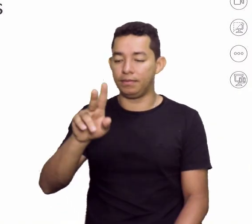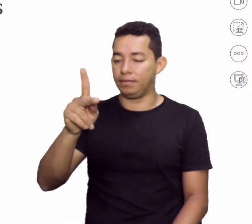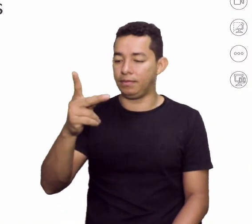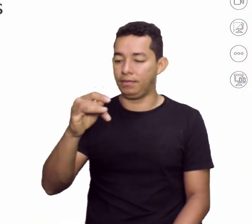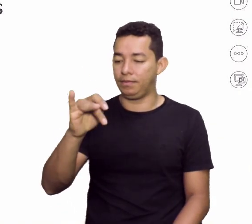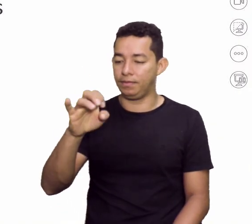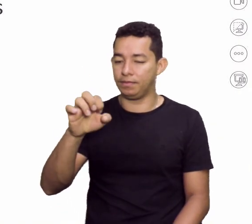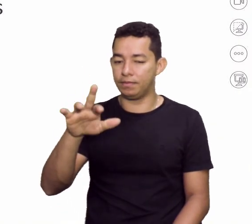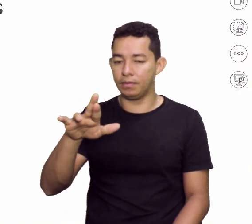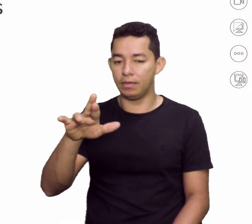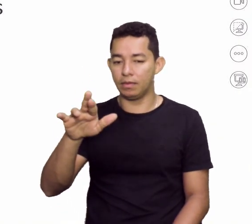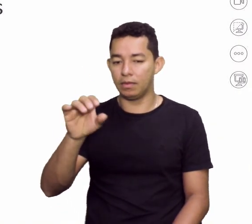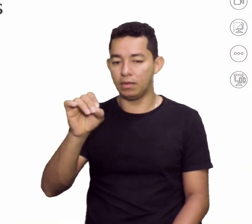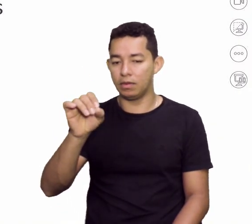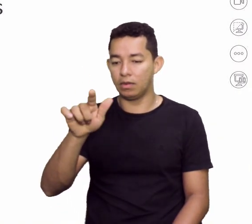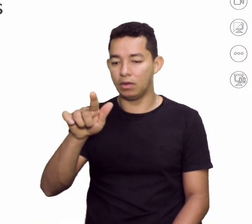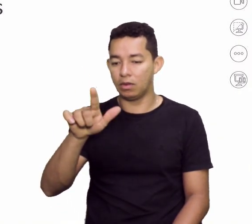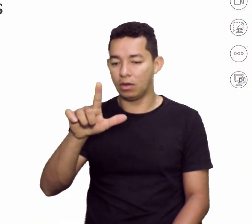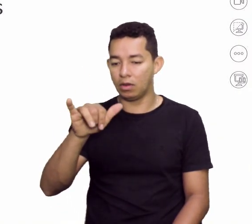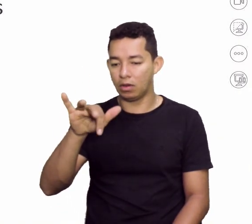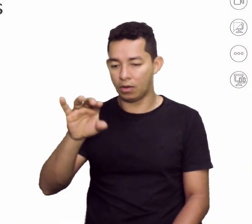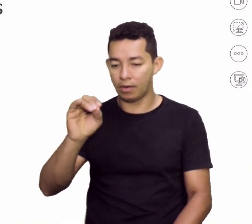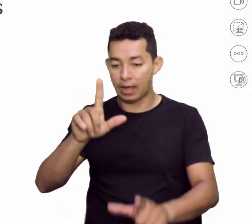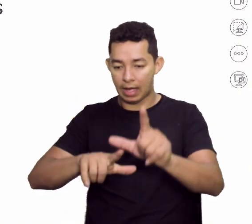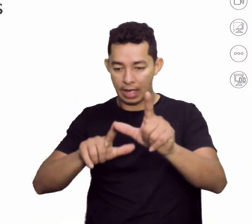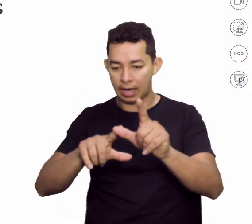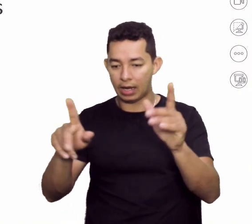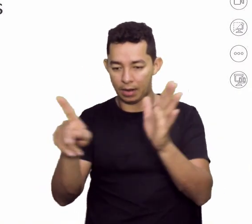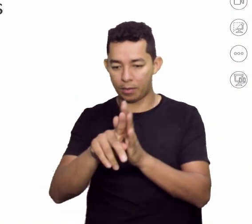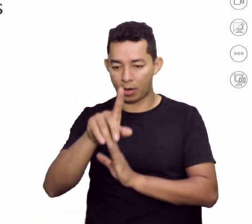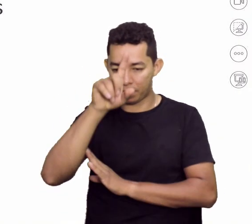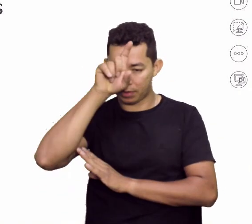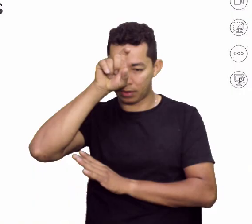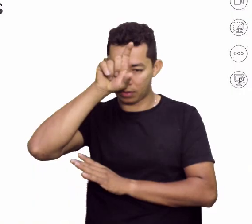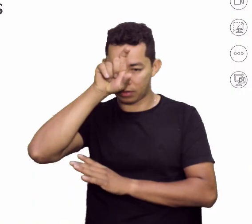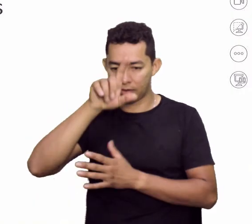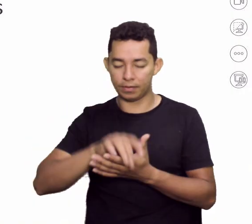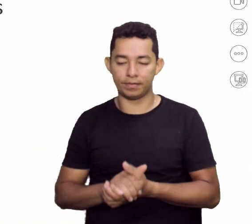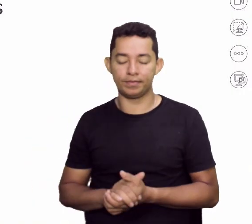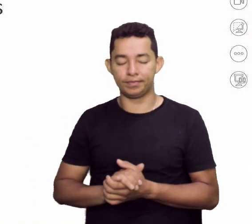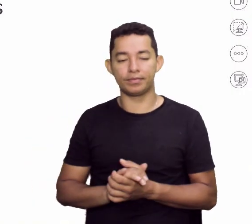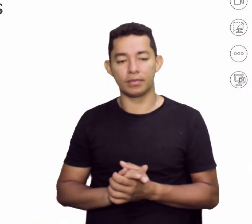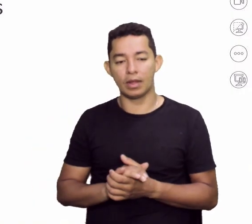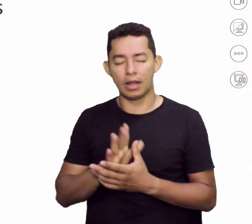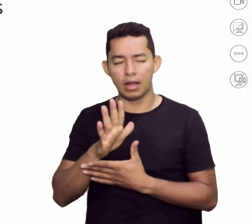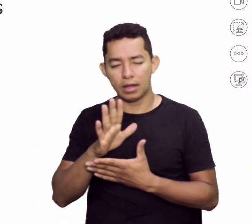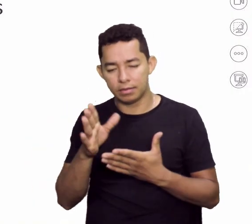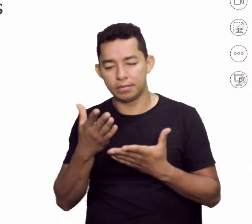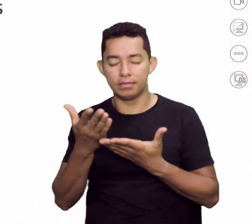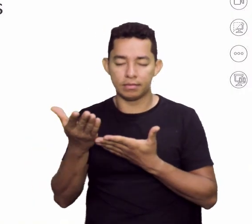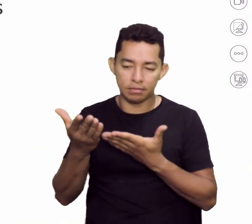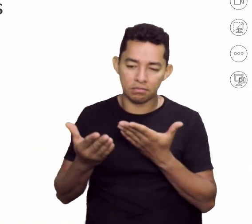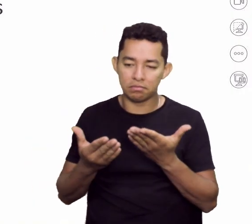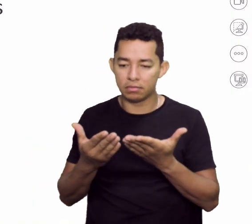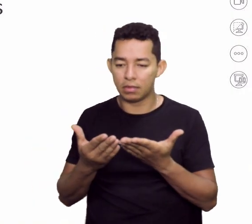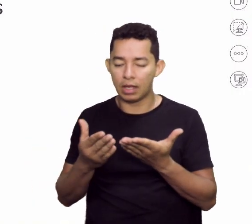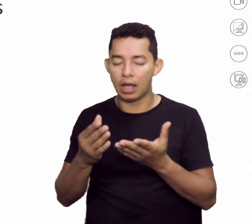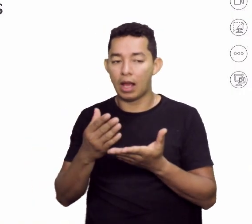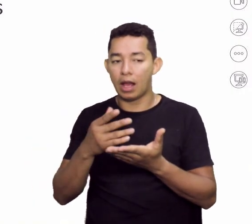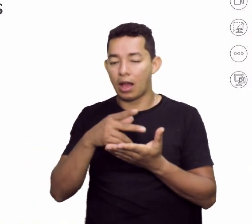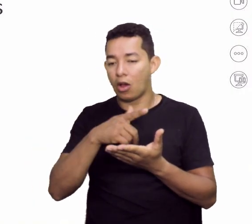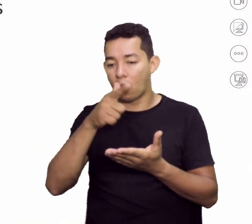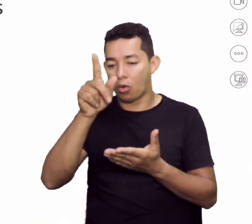mais antiga, né, que foi decifrada, né, e o pessoal começou a estudar muito e entendeu o que eles